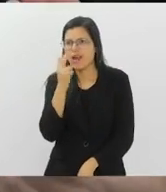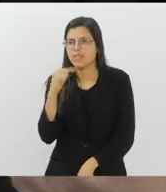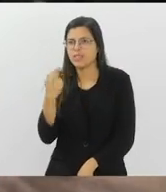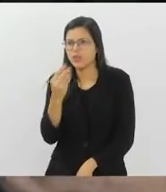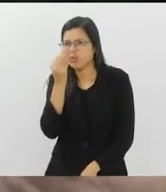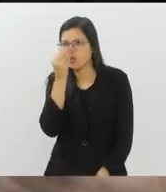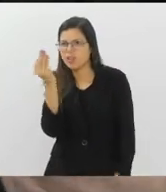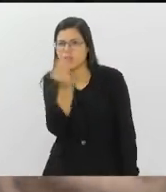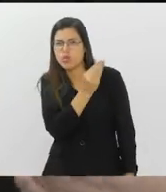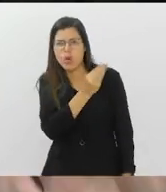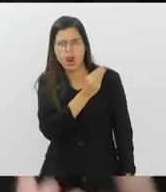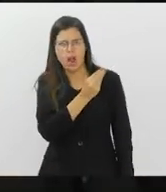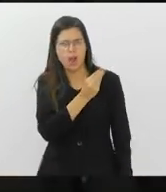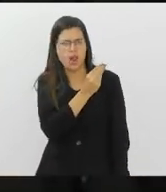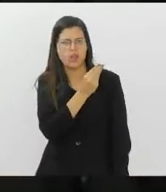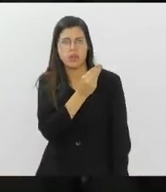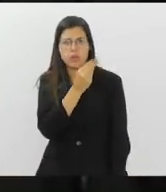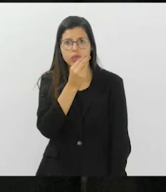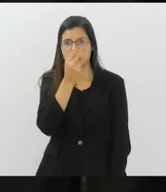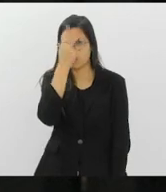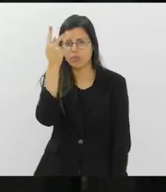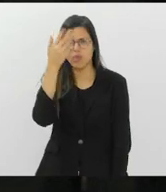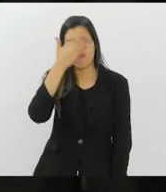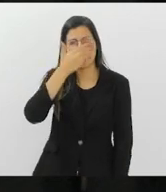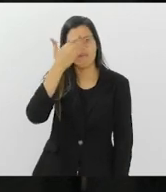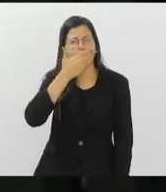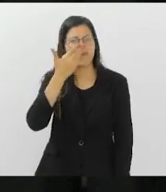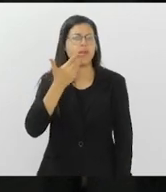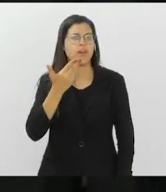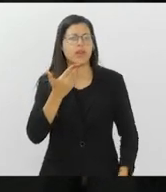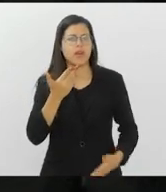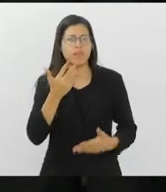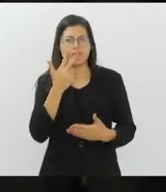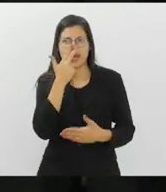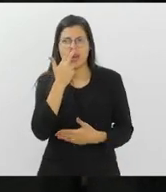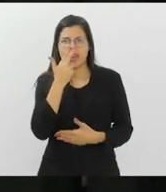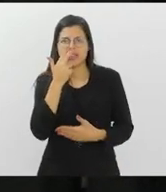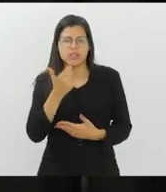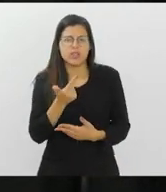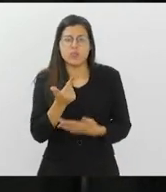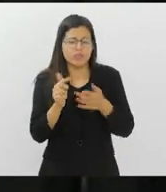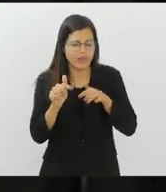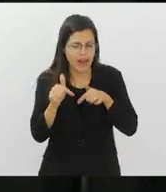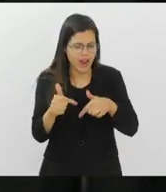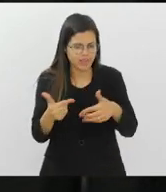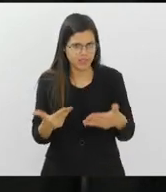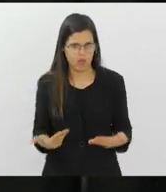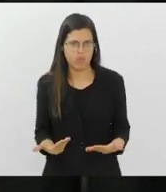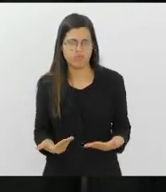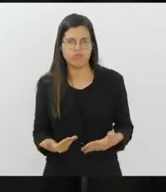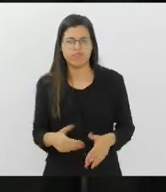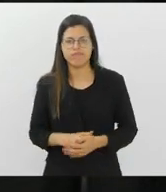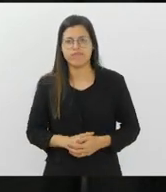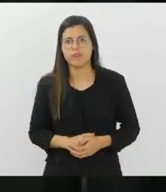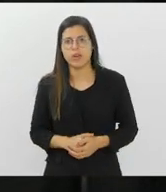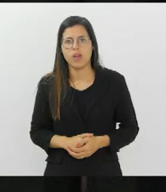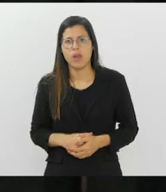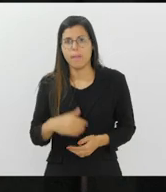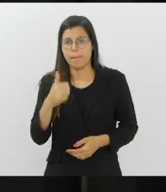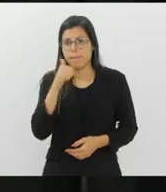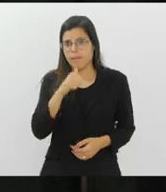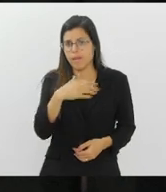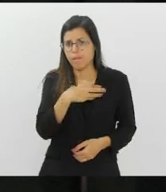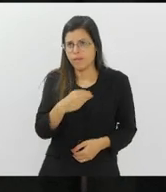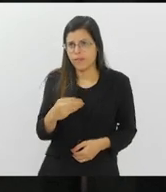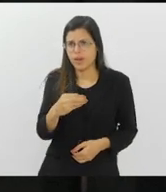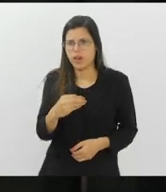invisível. É uma sensação de impotência. Quando a minha filha recebeu o